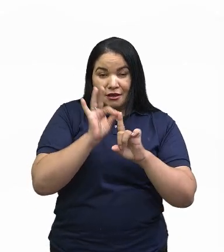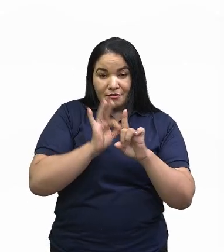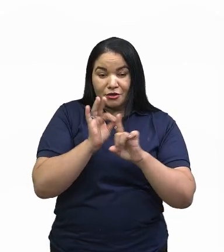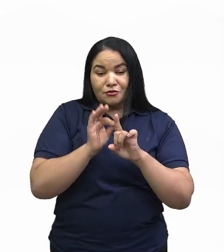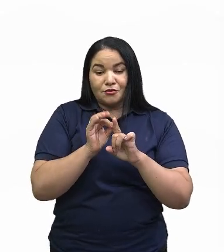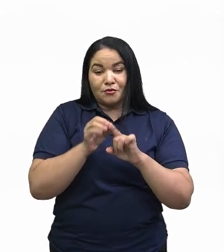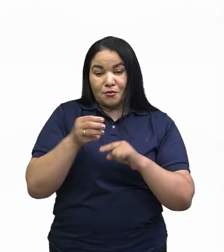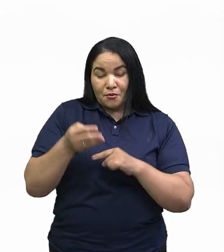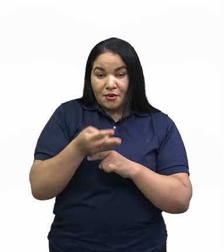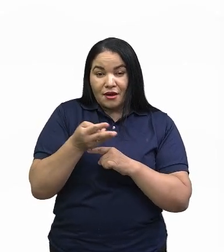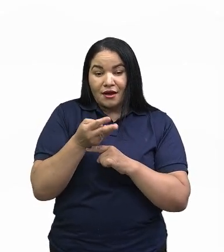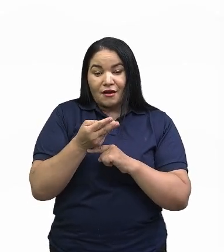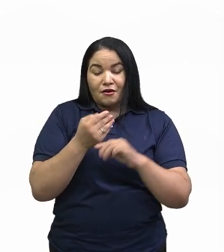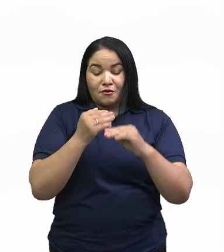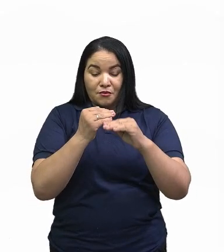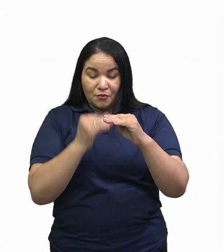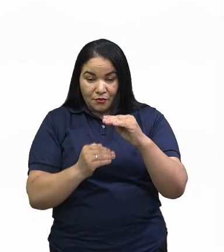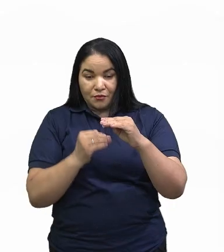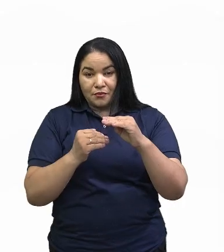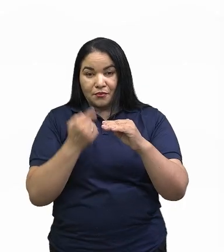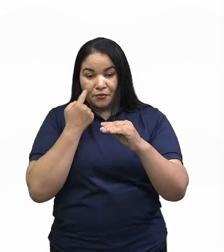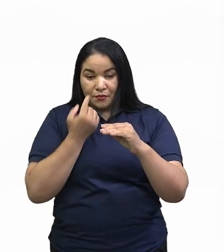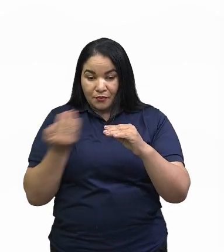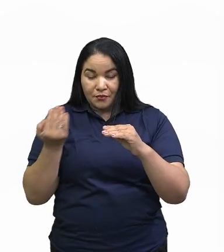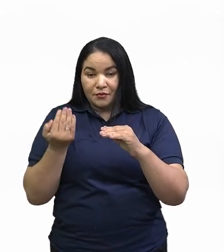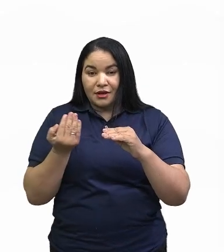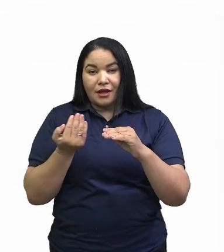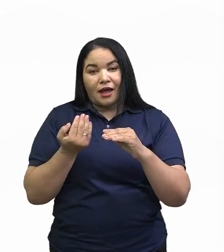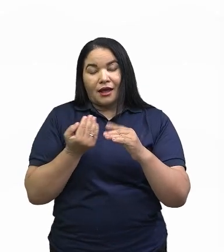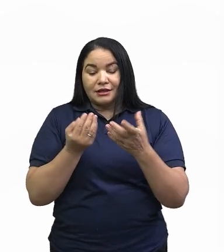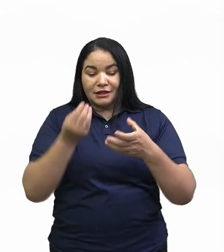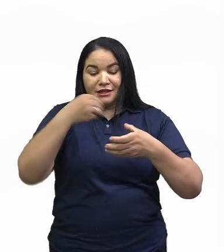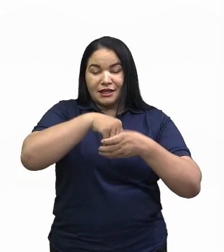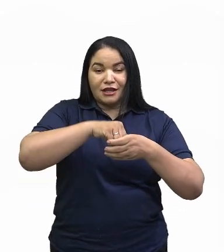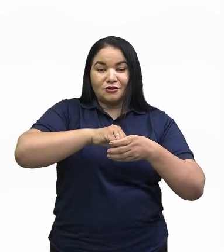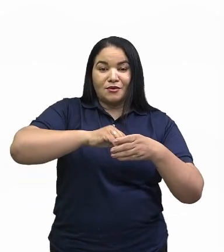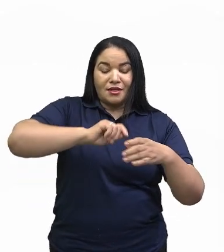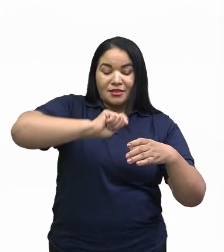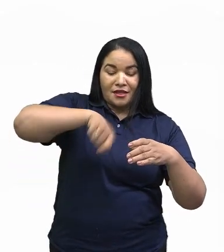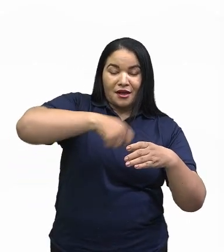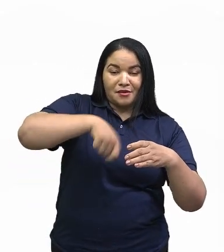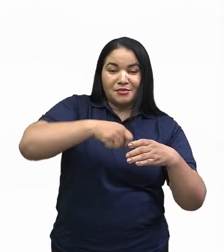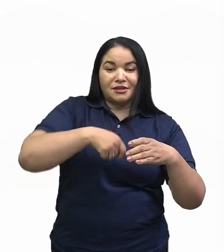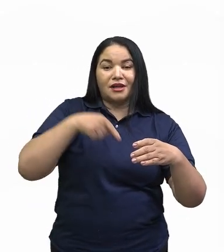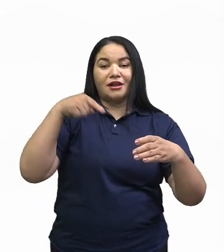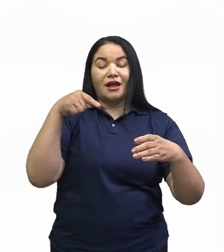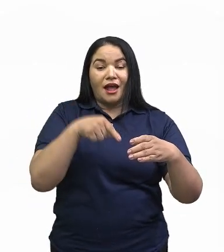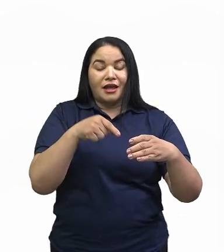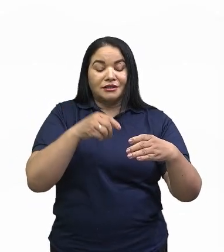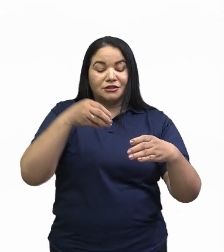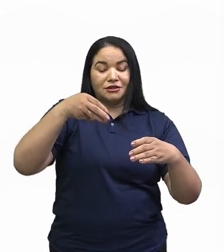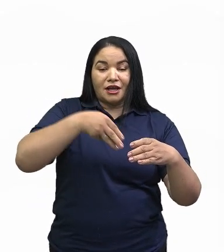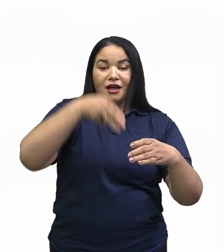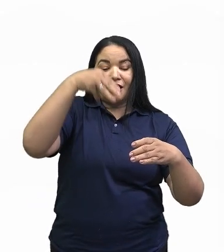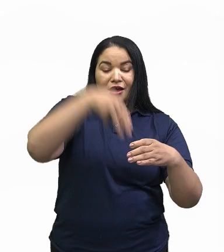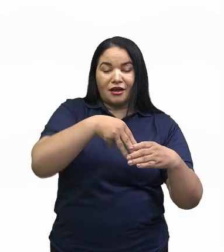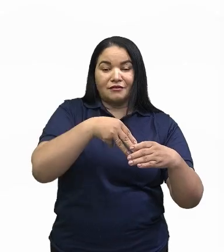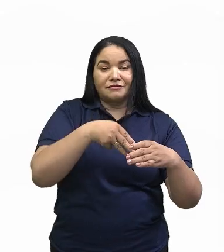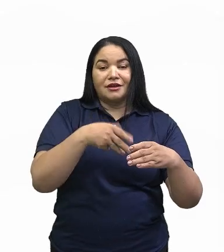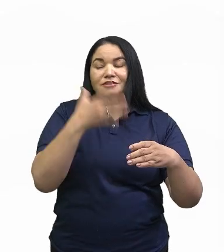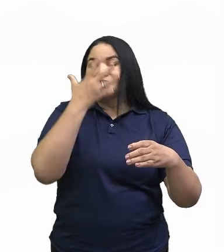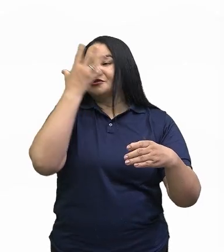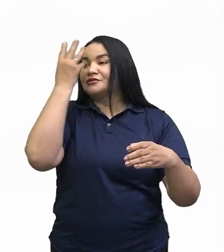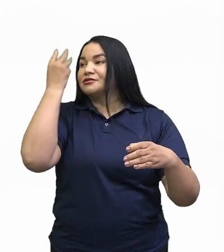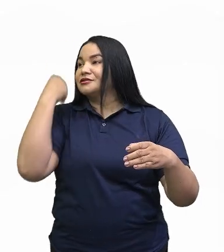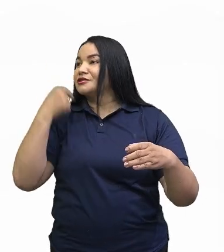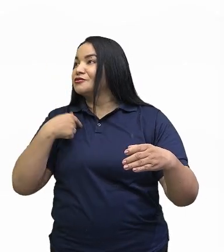garfo, quando eu deixo esse garfo em uma panela, esqueço, vou tomar um banho, esqueço lá dentro na panela, porque estou